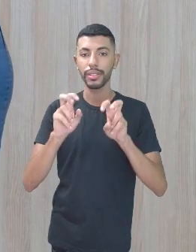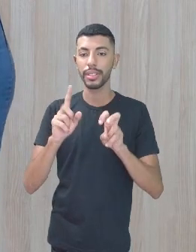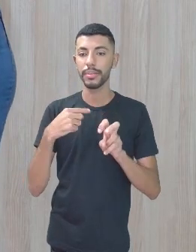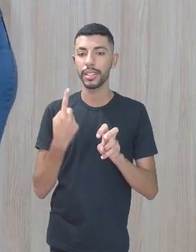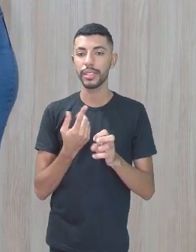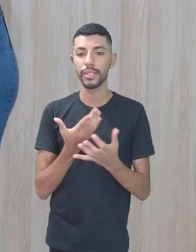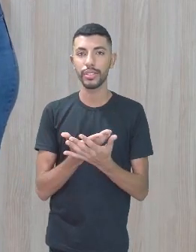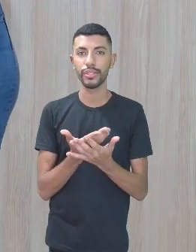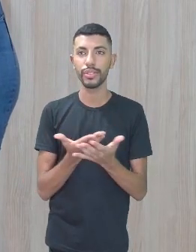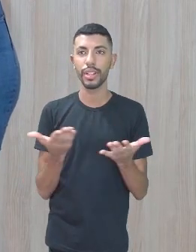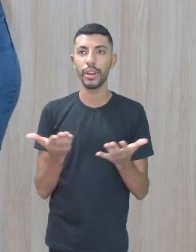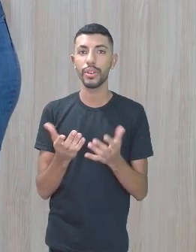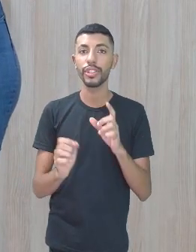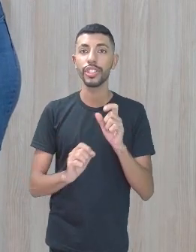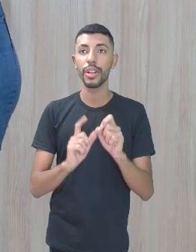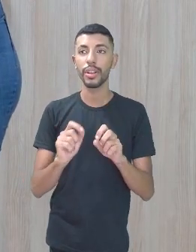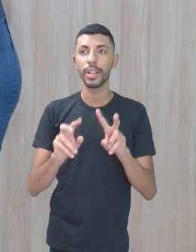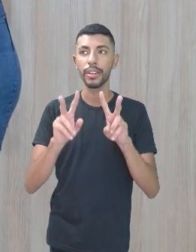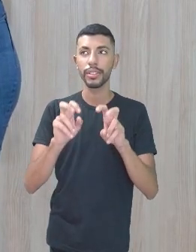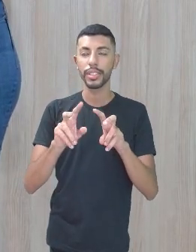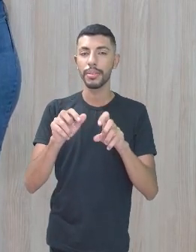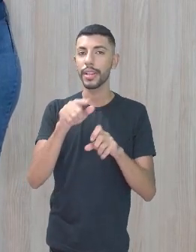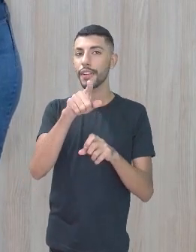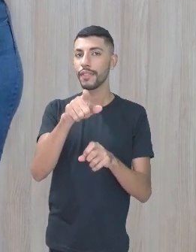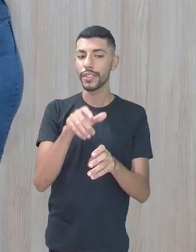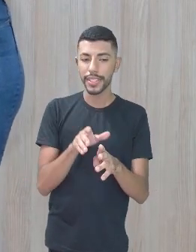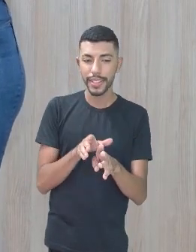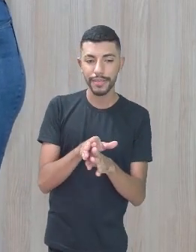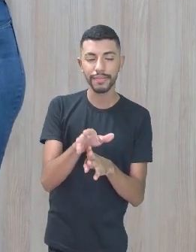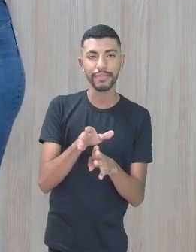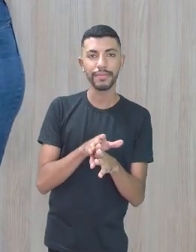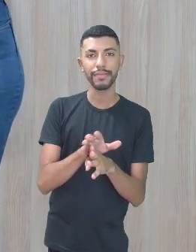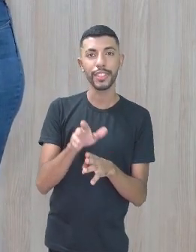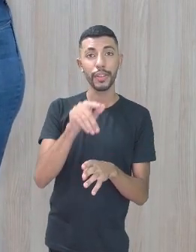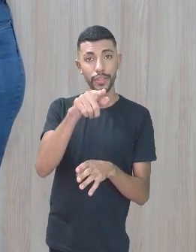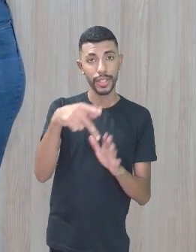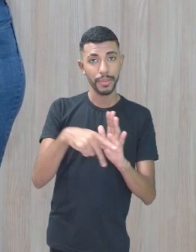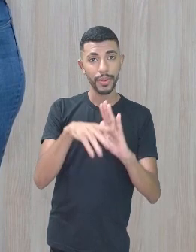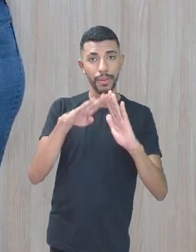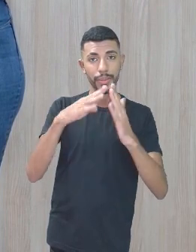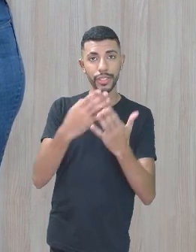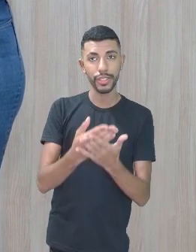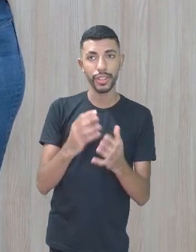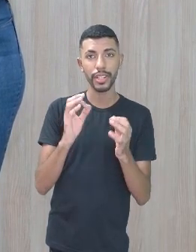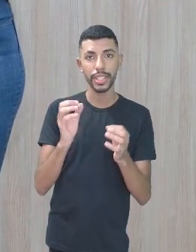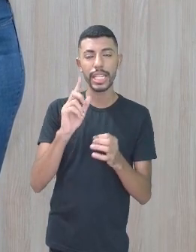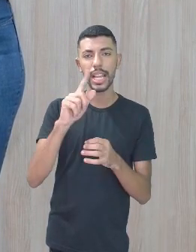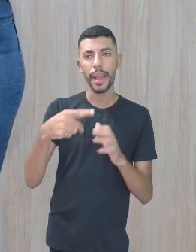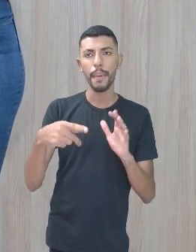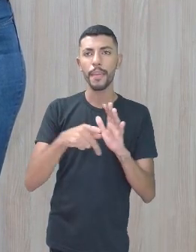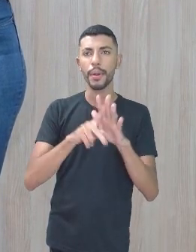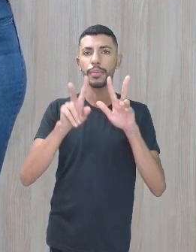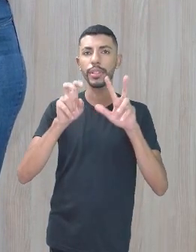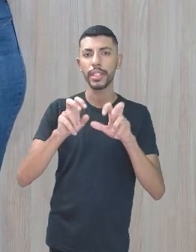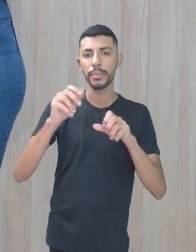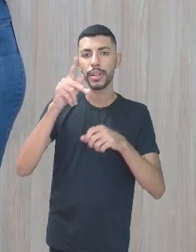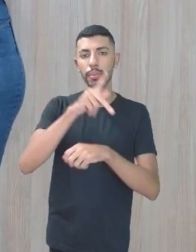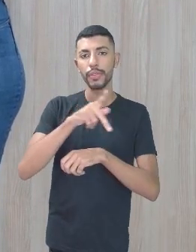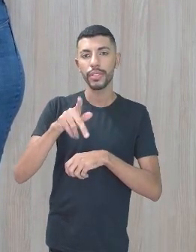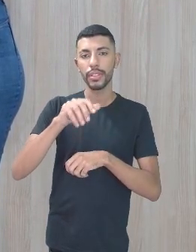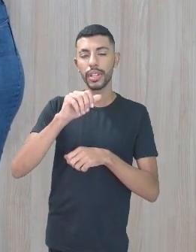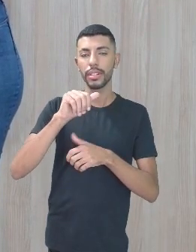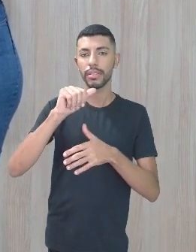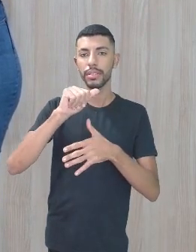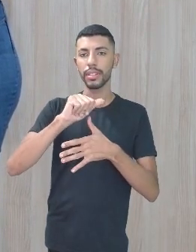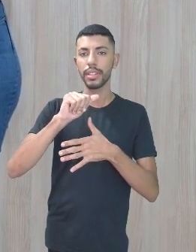trabalhar hoje é um tema que foi sugerido por você aí que está na escola, foi um tema que foi enviado pelas professoras do AEE. A gente hoje